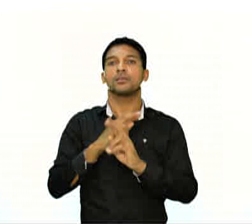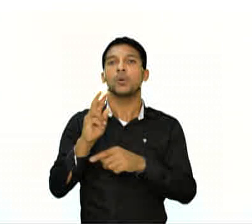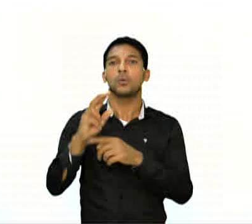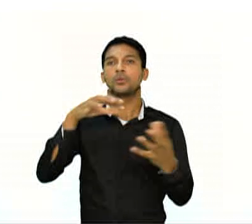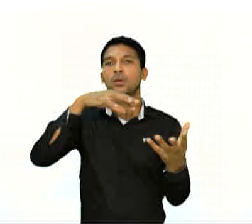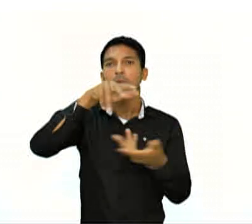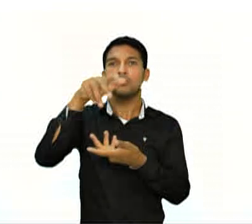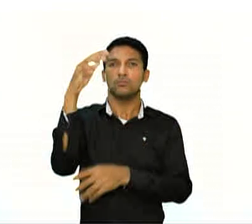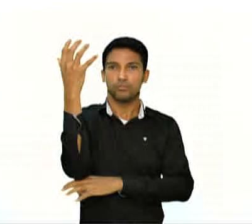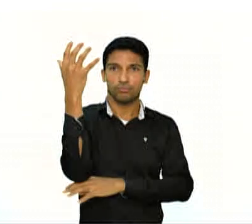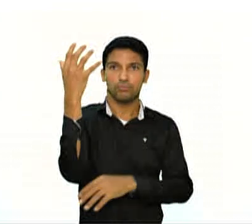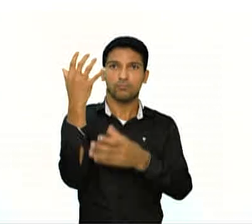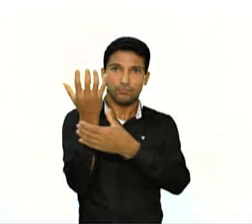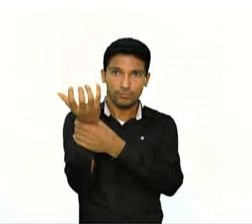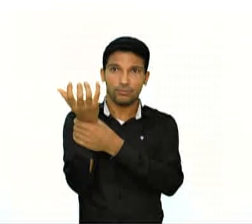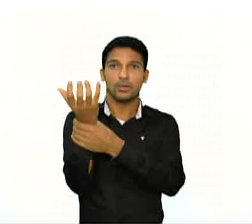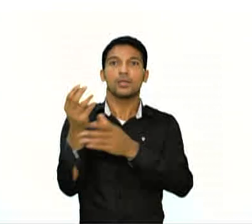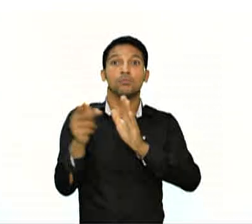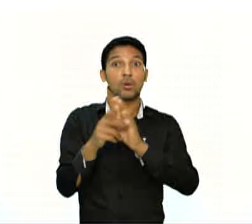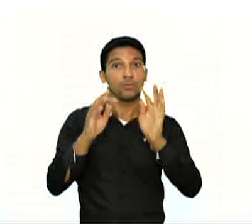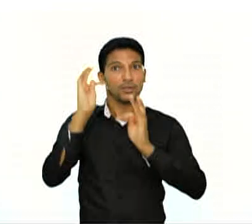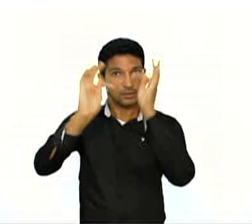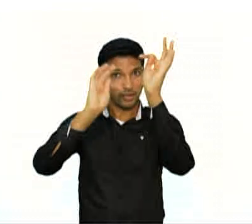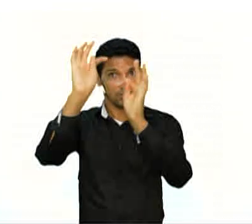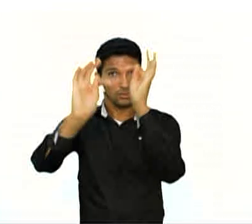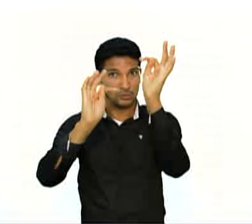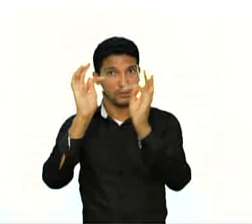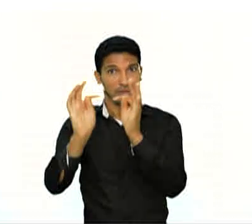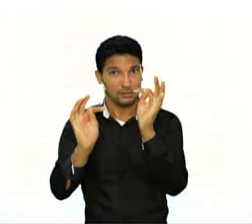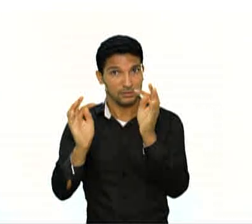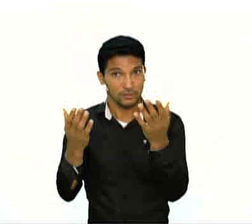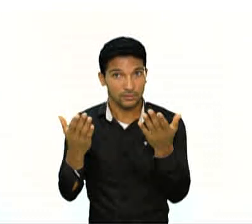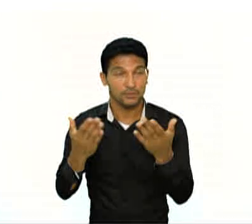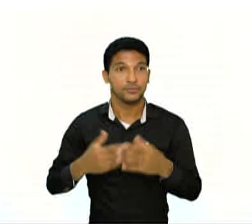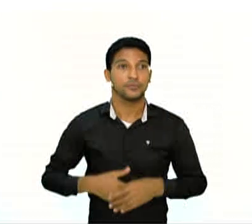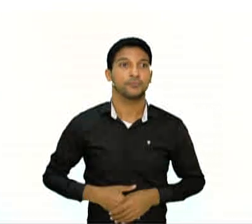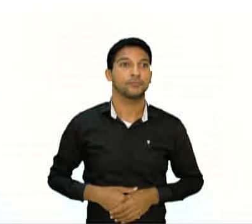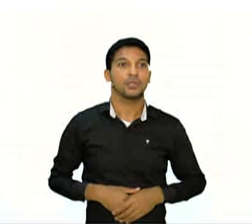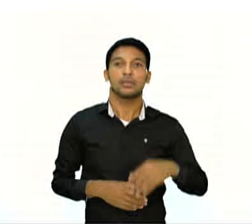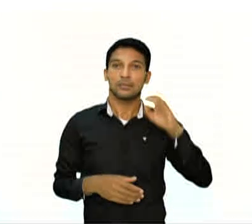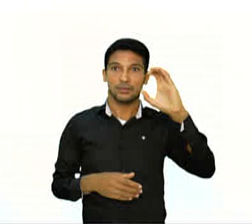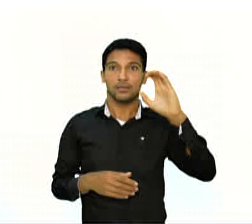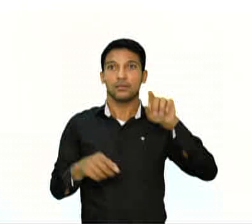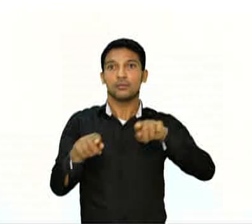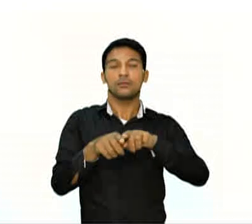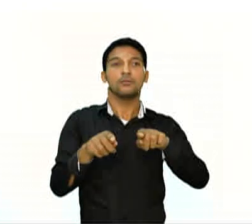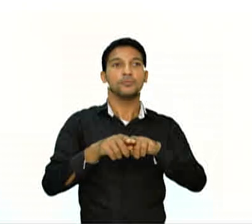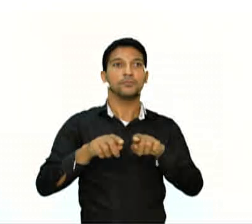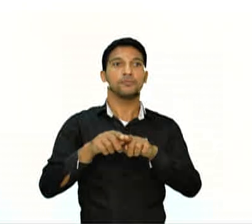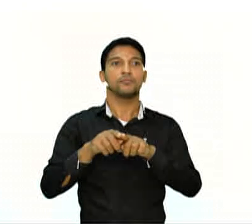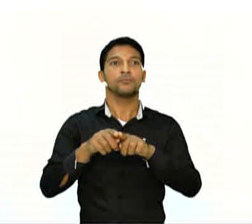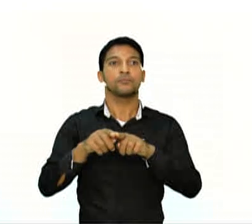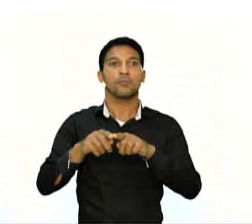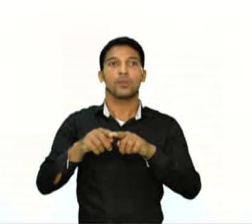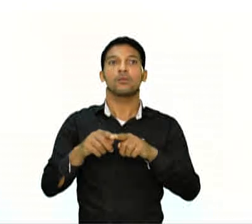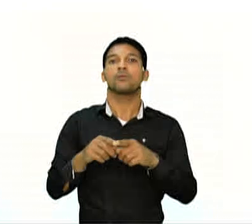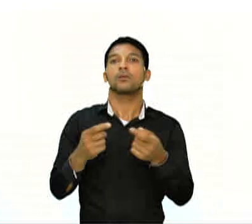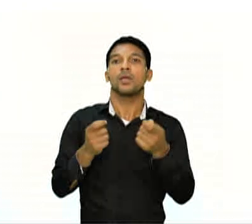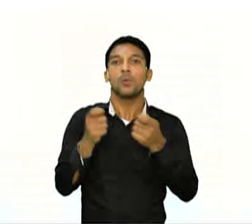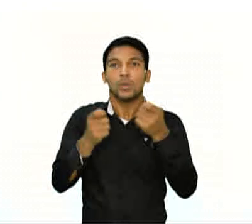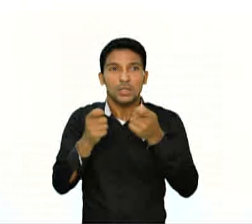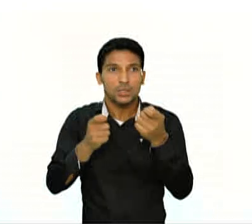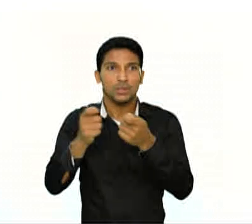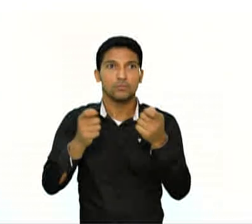equilíbrio global e do valor das reservas do capital natural, o que não justifica a desaceleração do desenvolvimento econômico